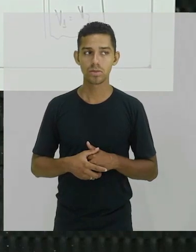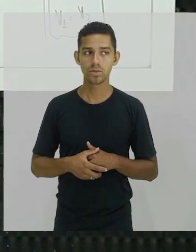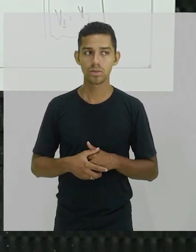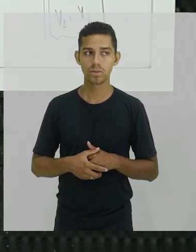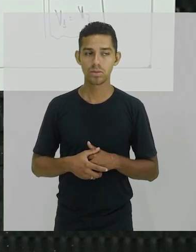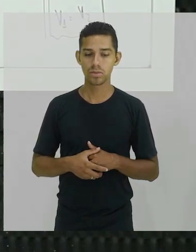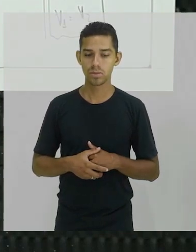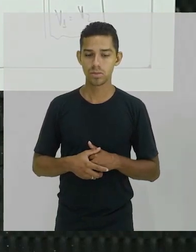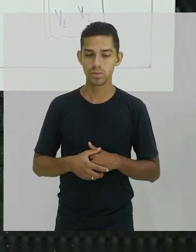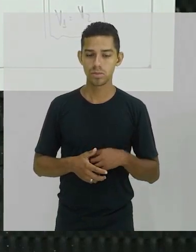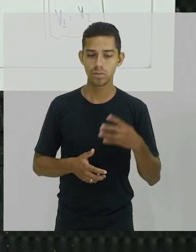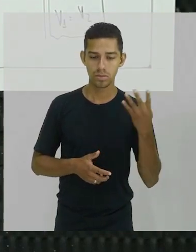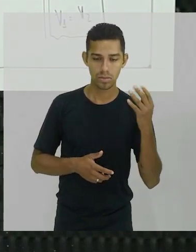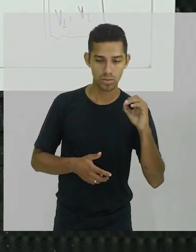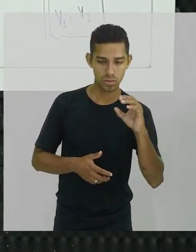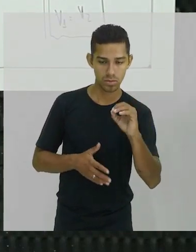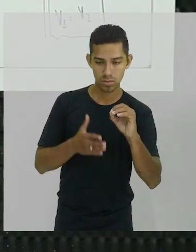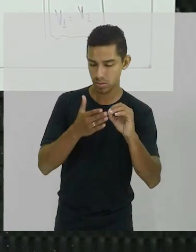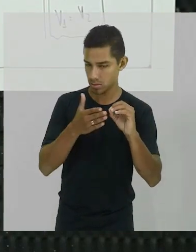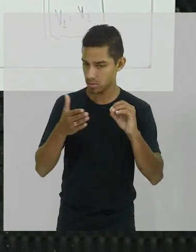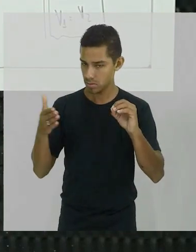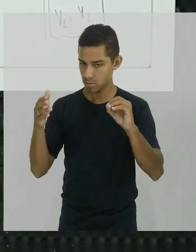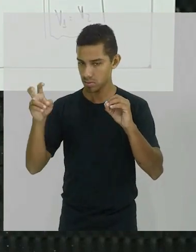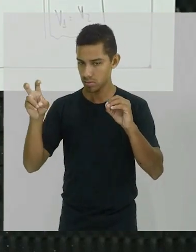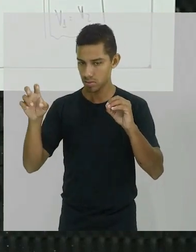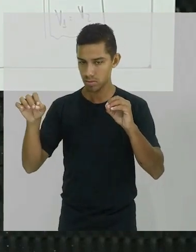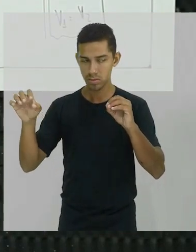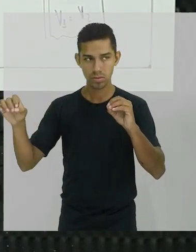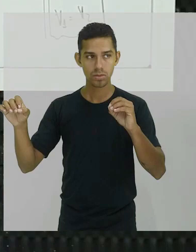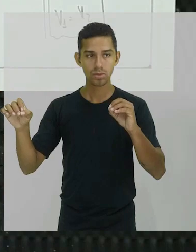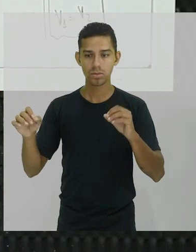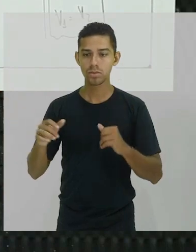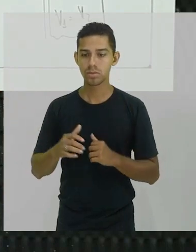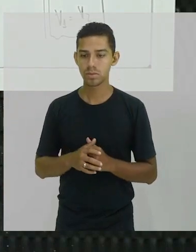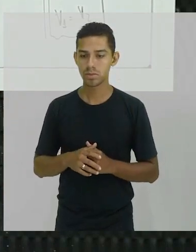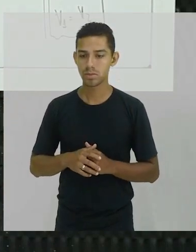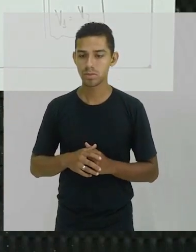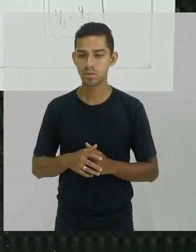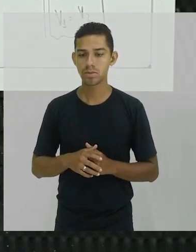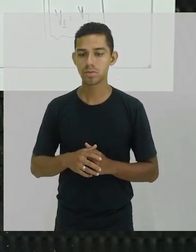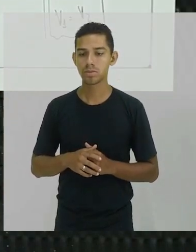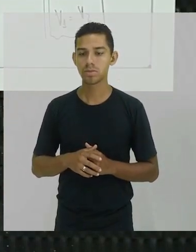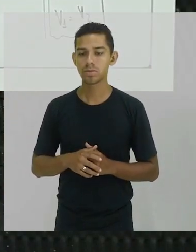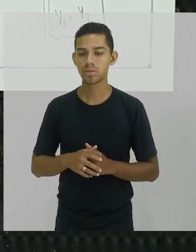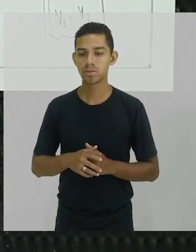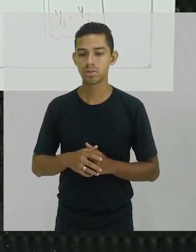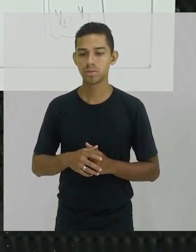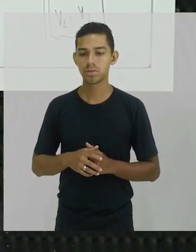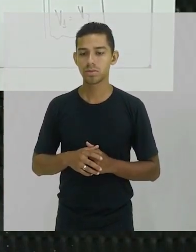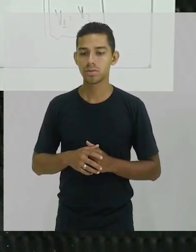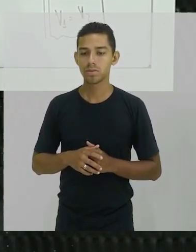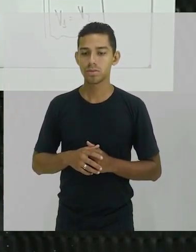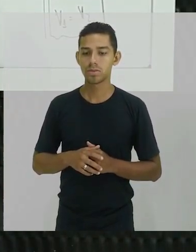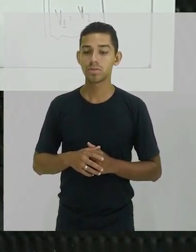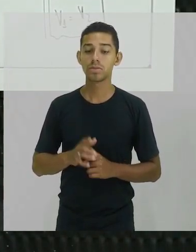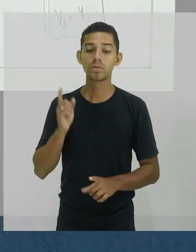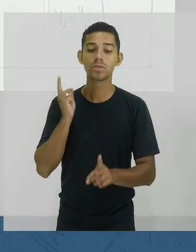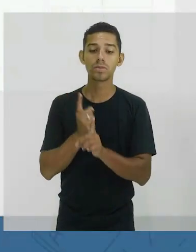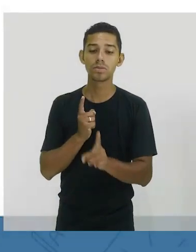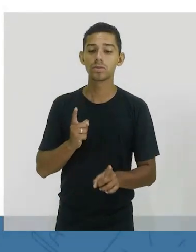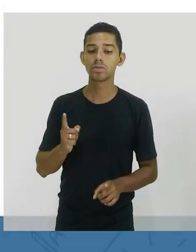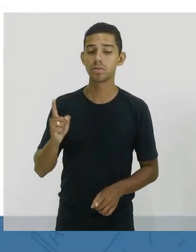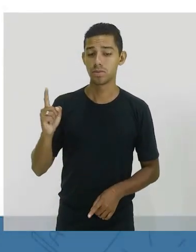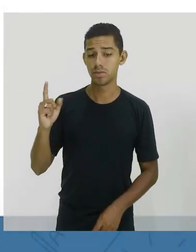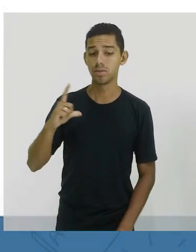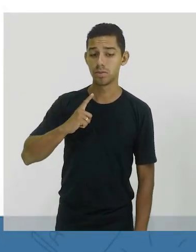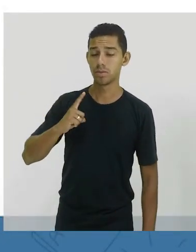400, né, até próximo do 500, né? Nós temos essa grande quantidade de clorofila, então ali nós vamos ter,